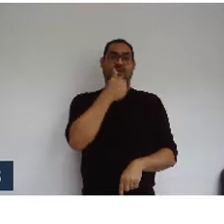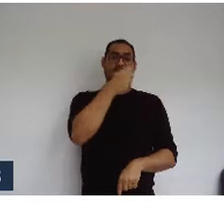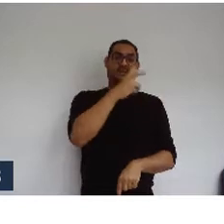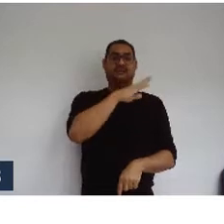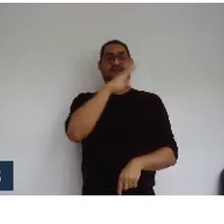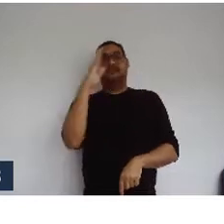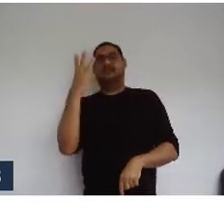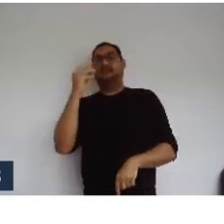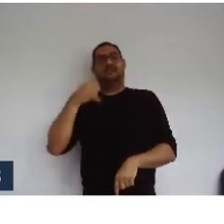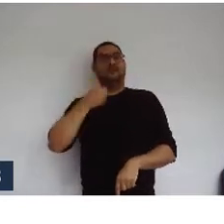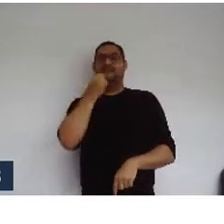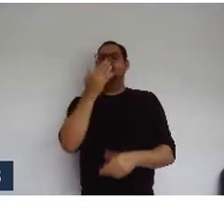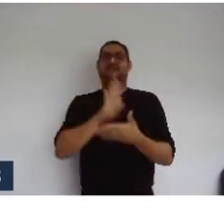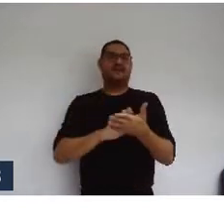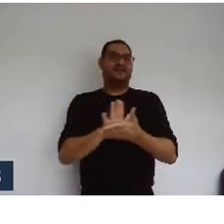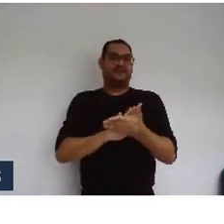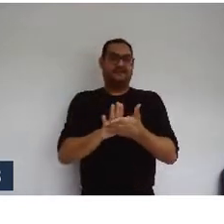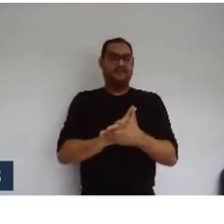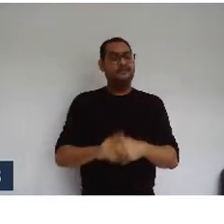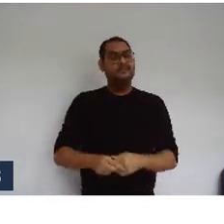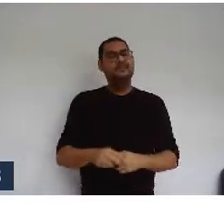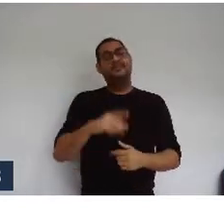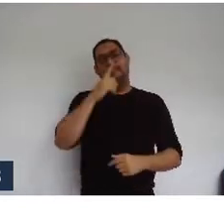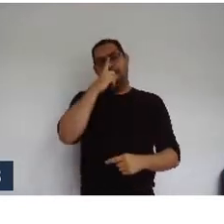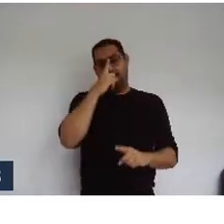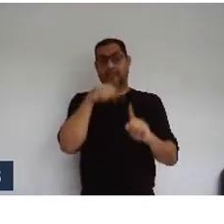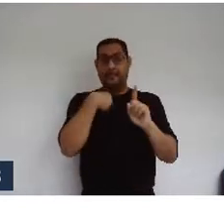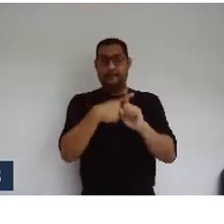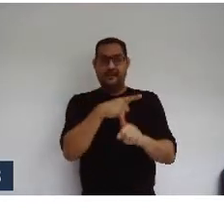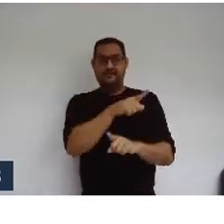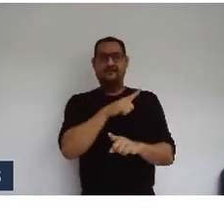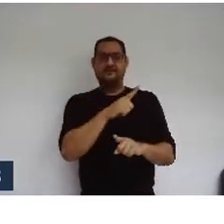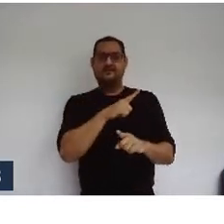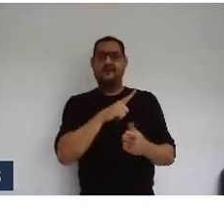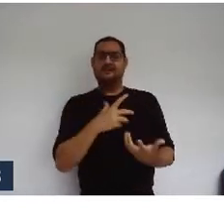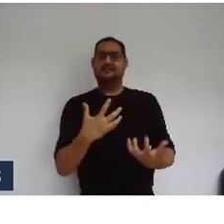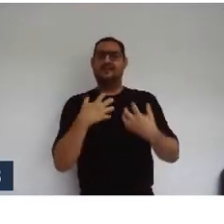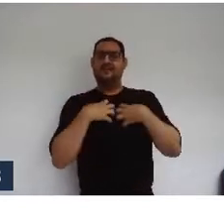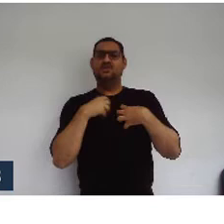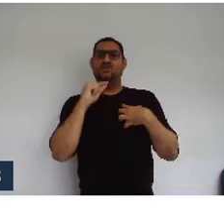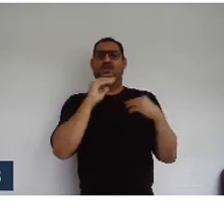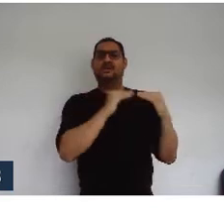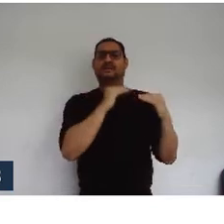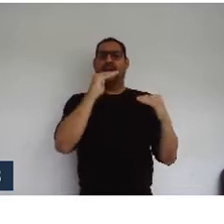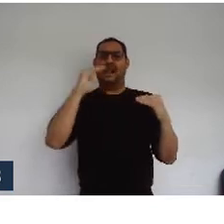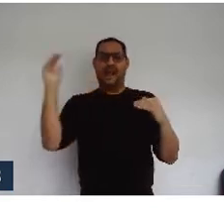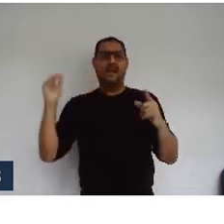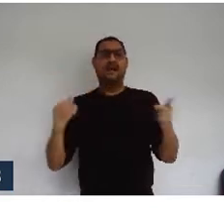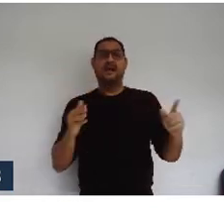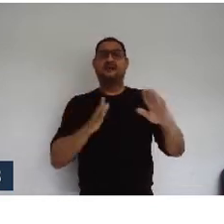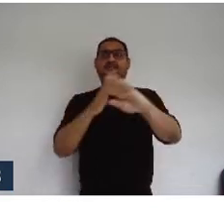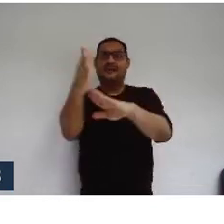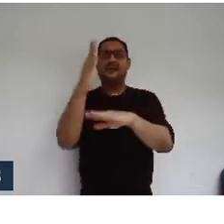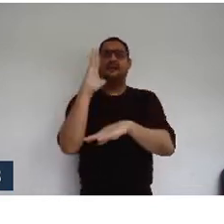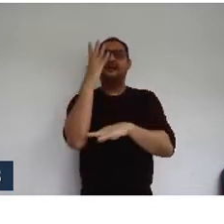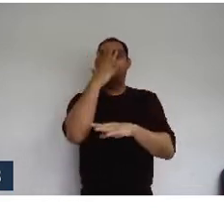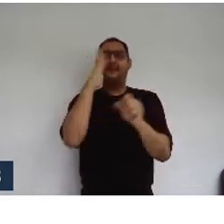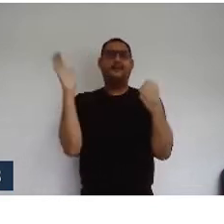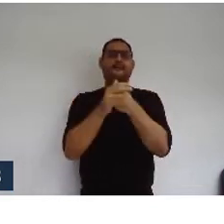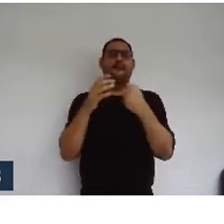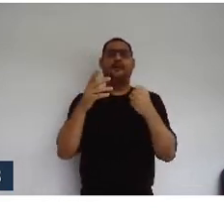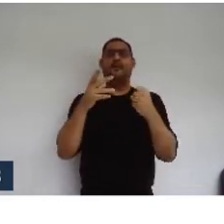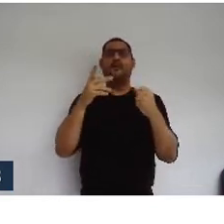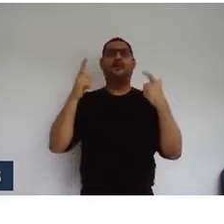Além disso, o lugar é semiotizado também por meio de um exercício escalar que o diferencia como um refúgio para o lazer,